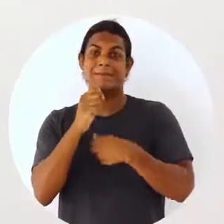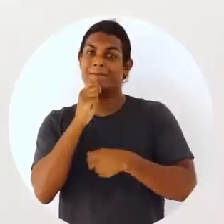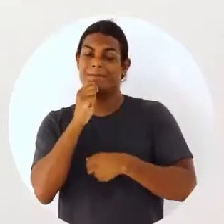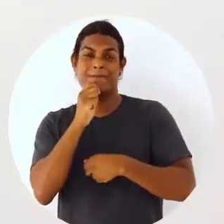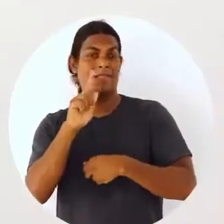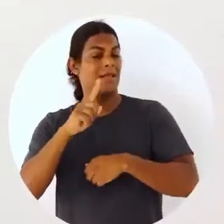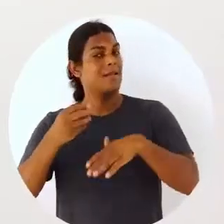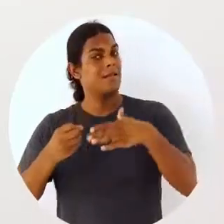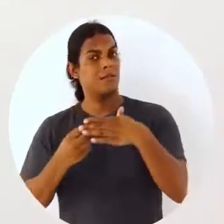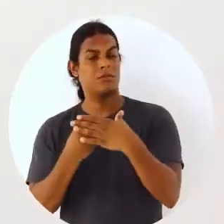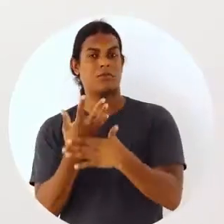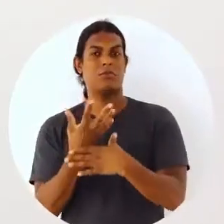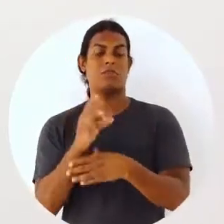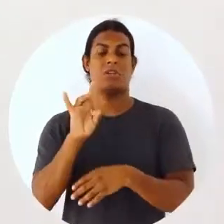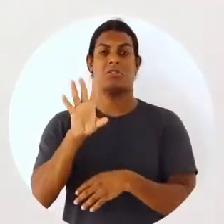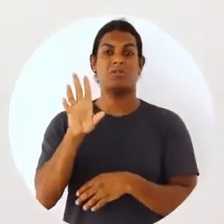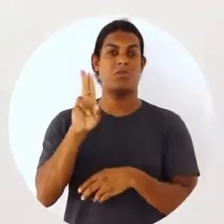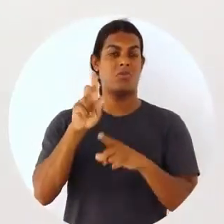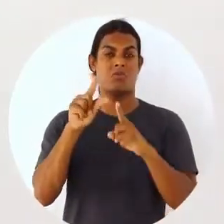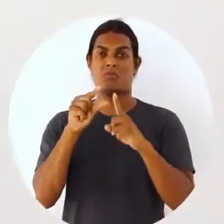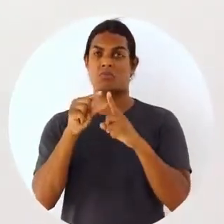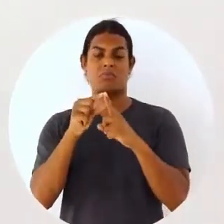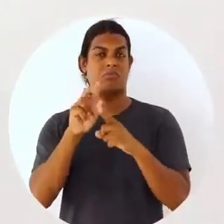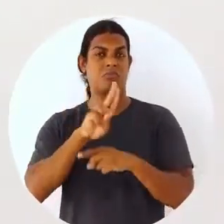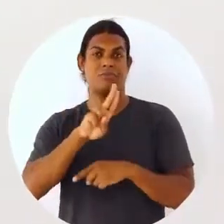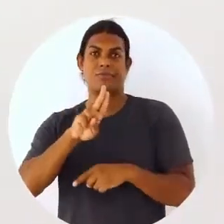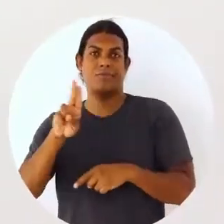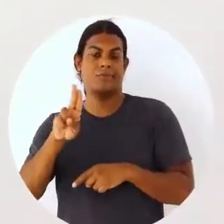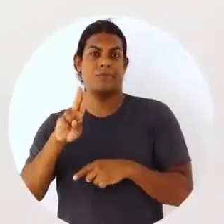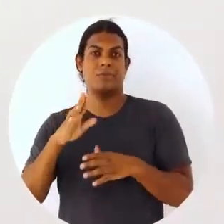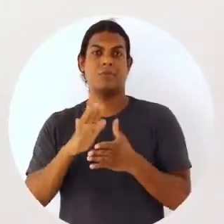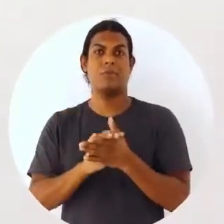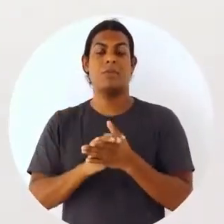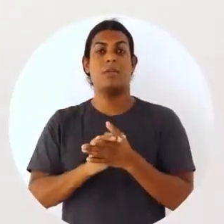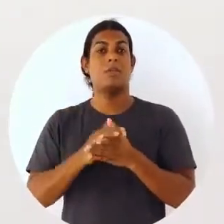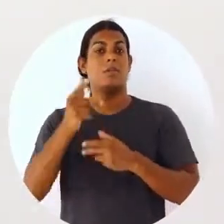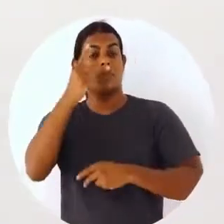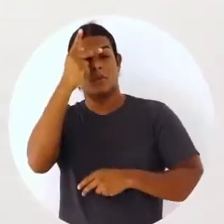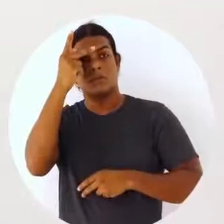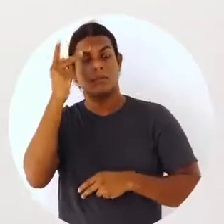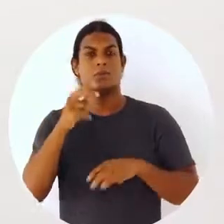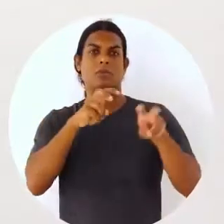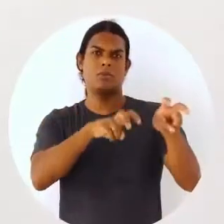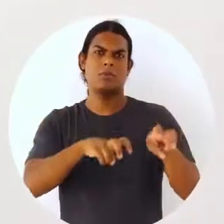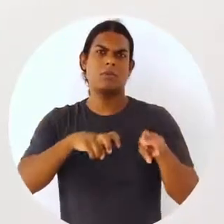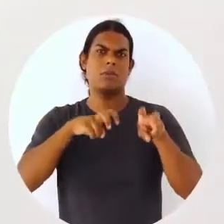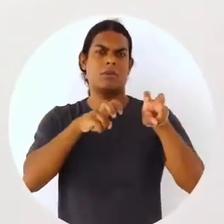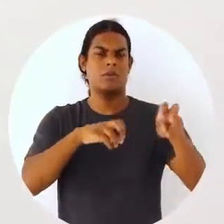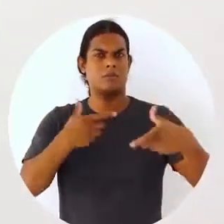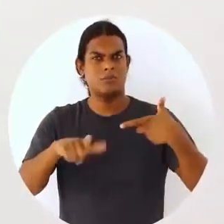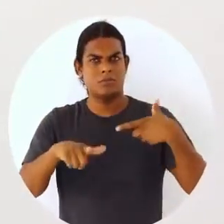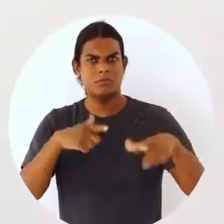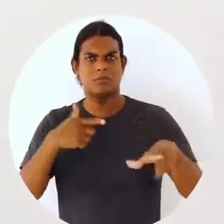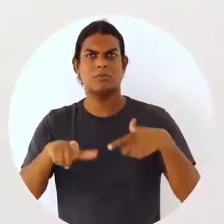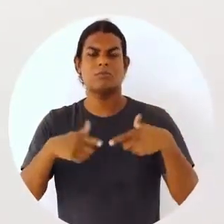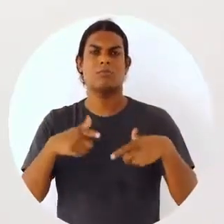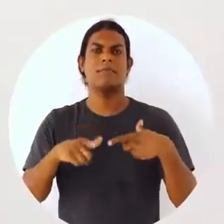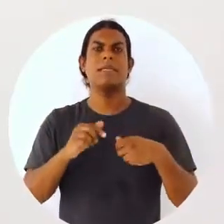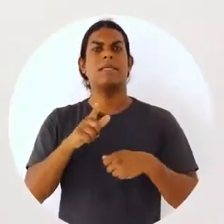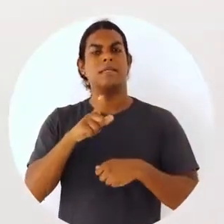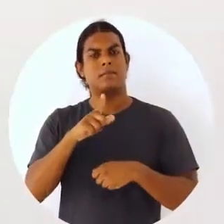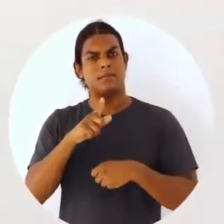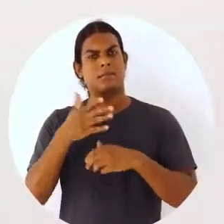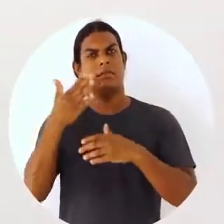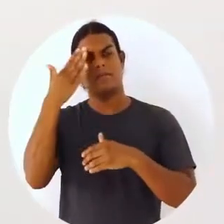absorver essa mão de obra através da produção. Então, aqueles indivíduos que trabalhavam no campo, mas eles tinham algum tipo de habilidade, como para